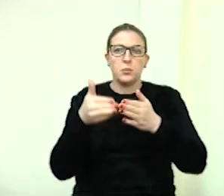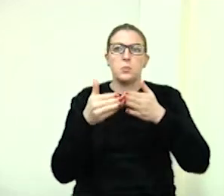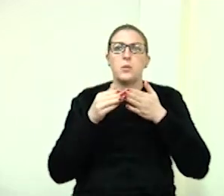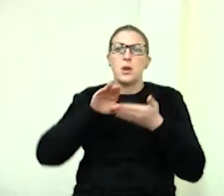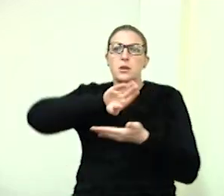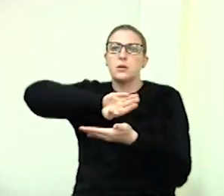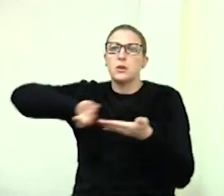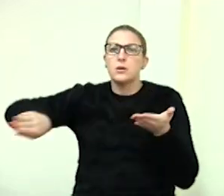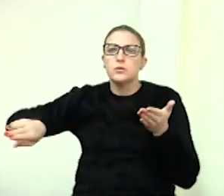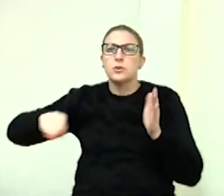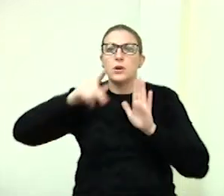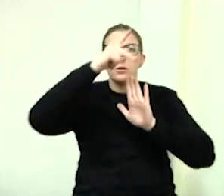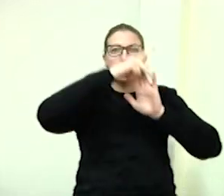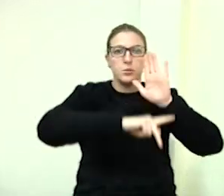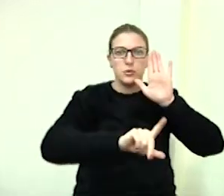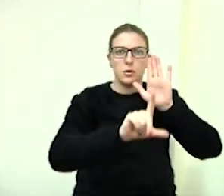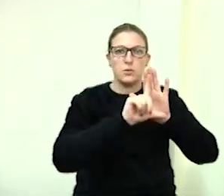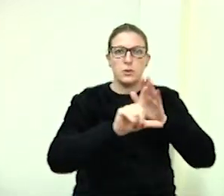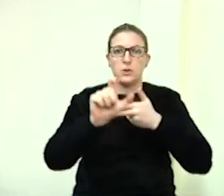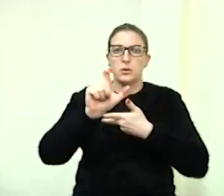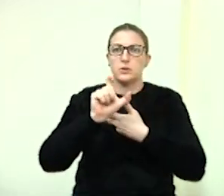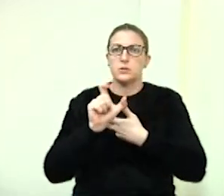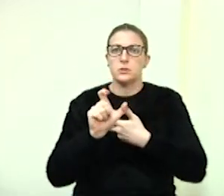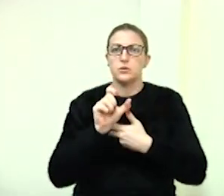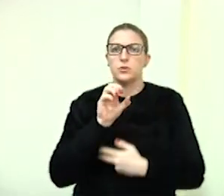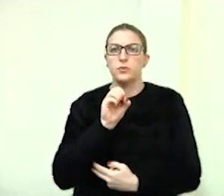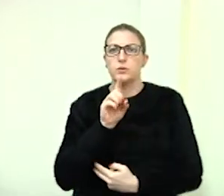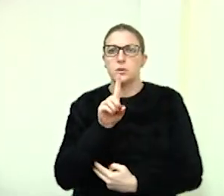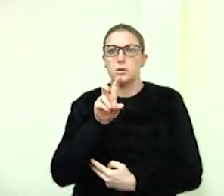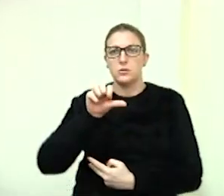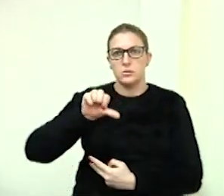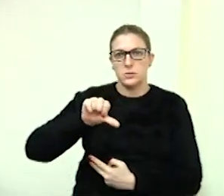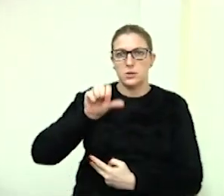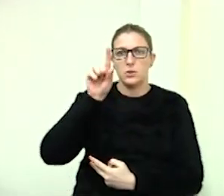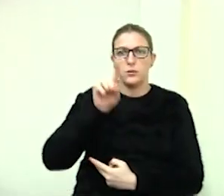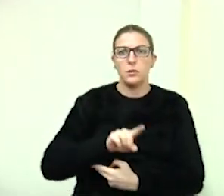do projeto de lei executivo 019-2020.